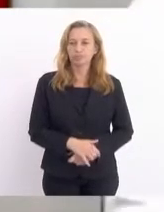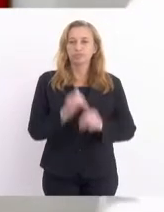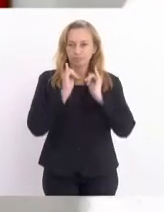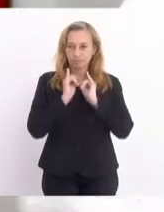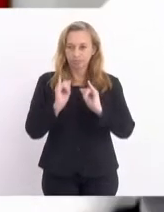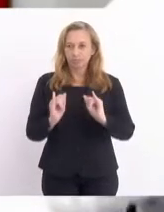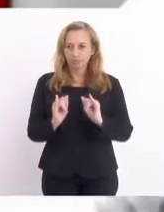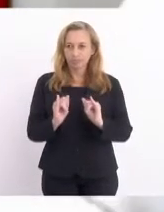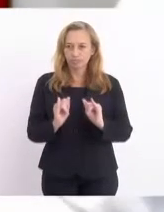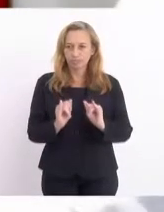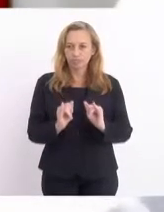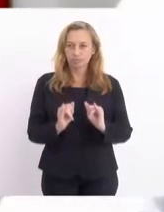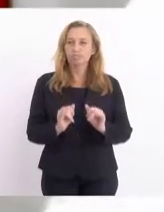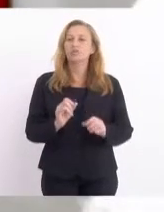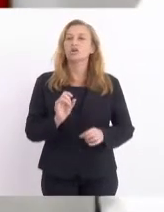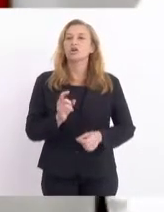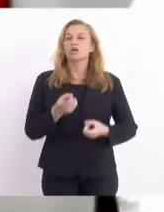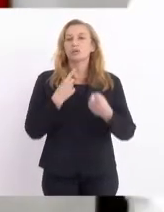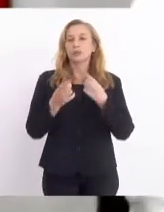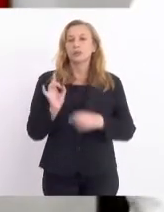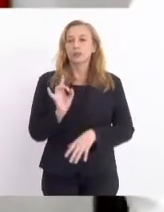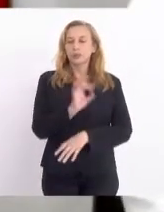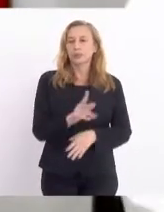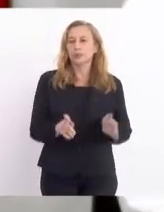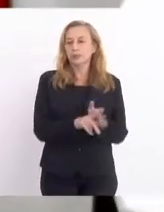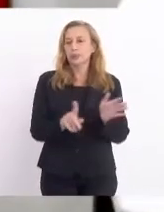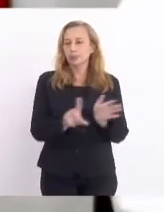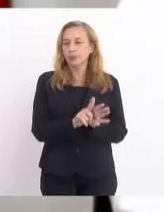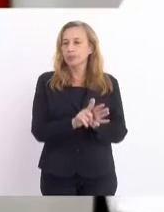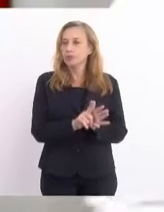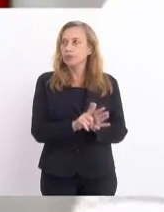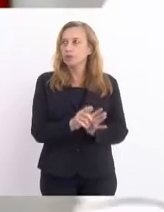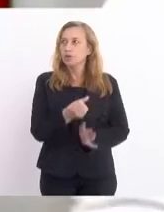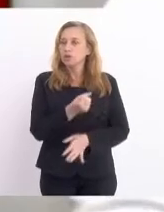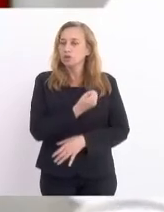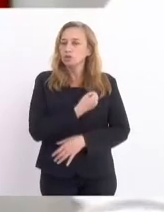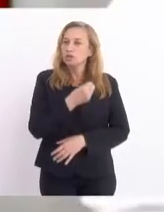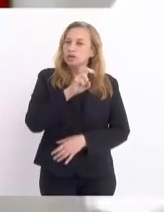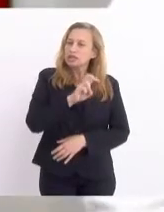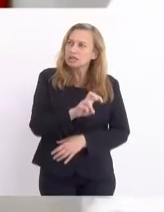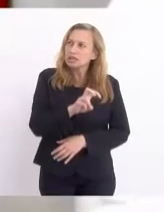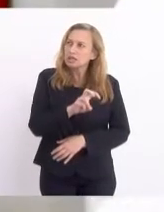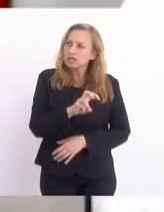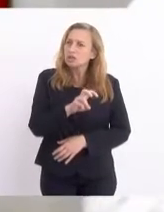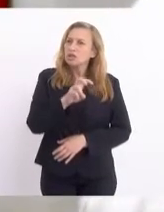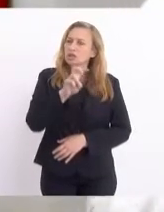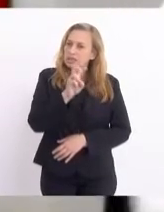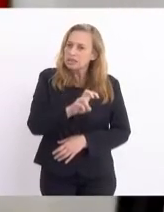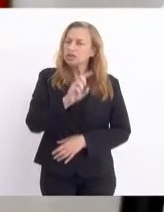Anuncio, em regime de urgência, em discussão única, projeto de lei número